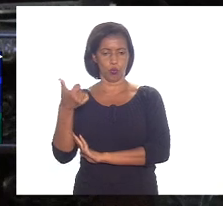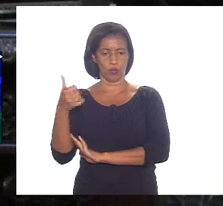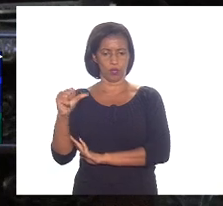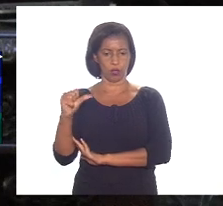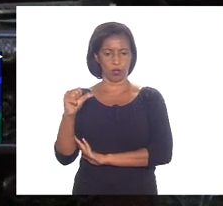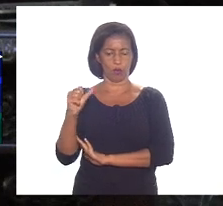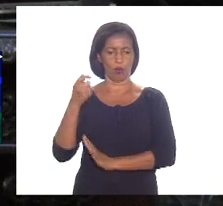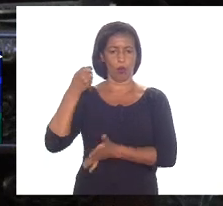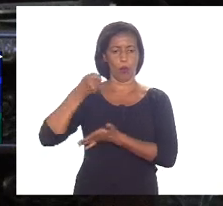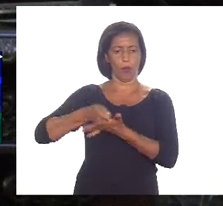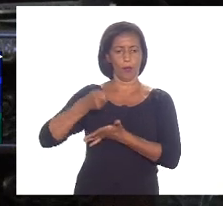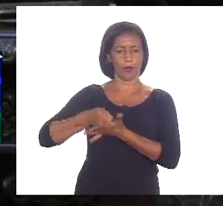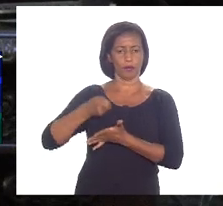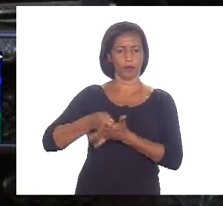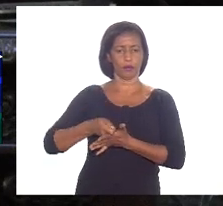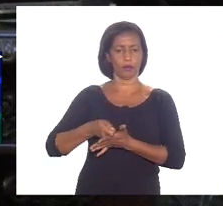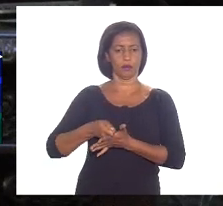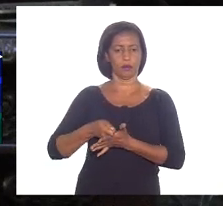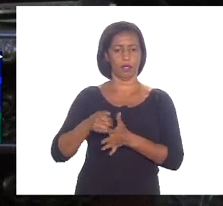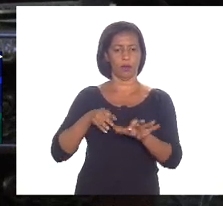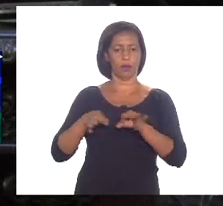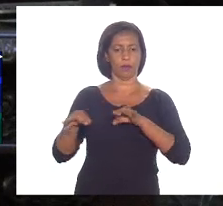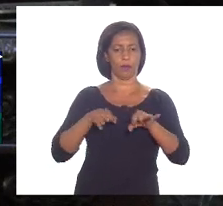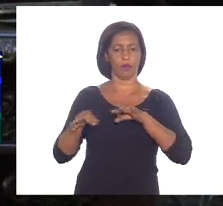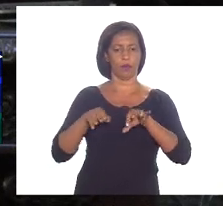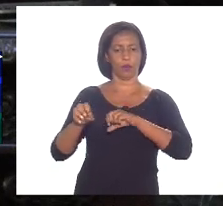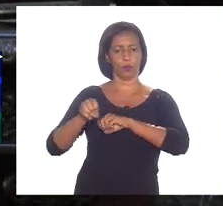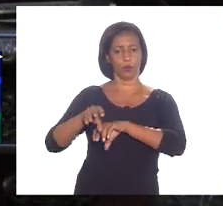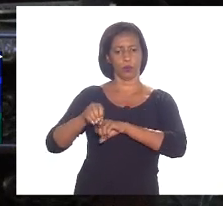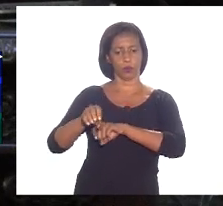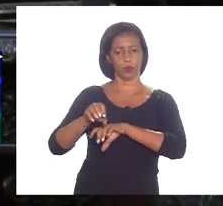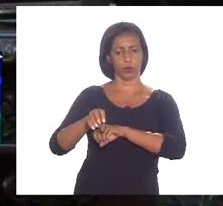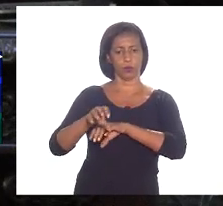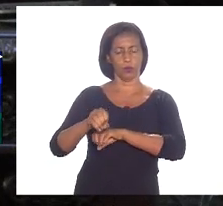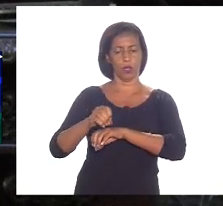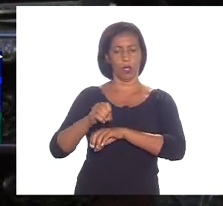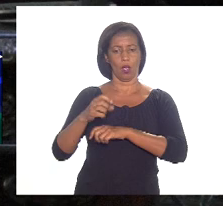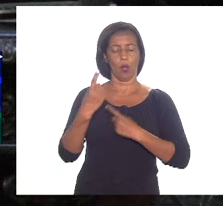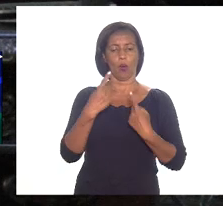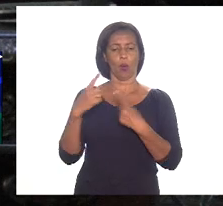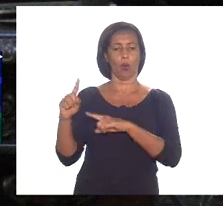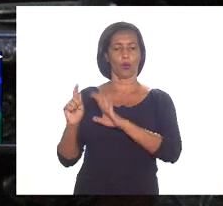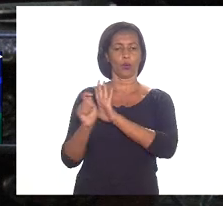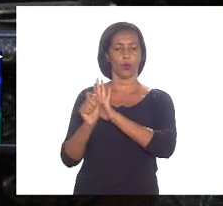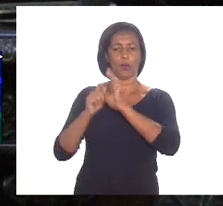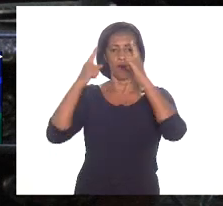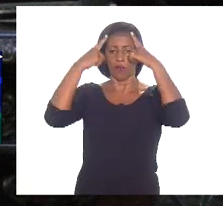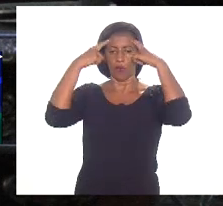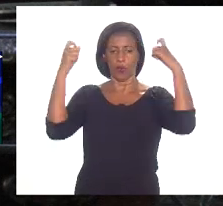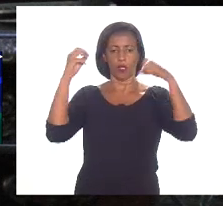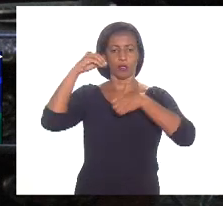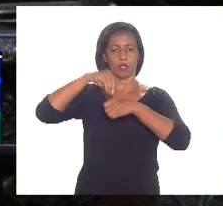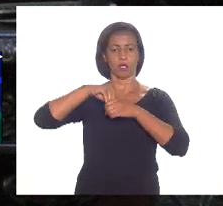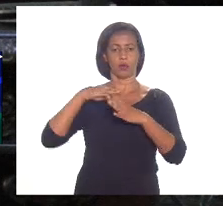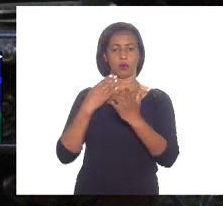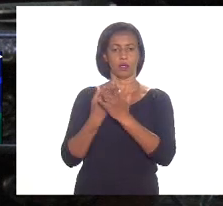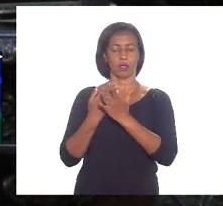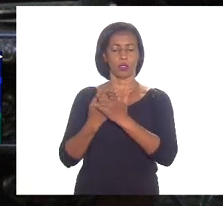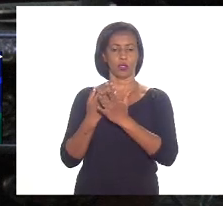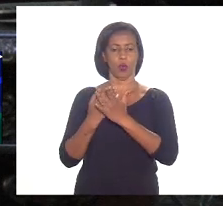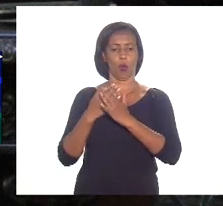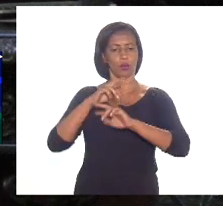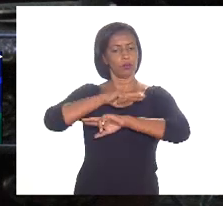que dispõe sobre a obrigatoriedade programa educacional permanente de resistência às drogas EA violência nas escolas públicas e privadas